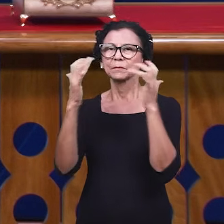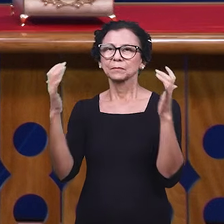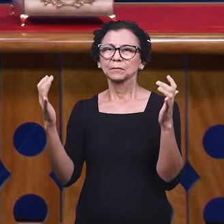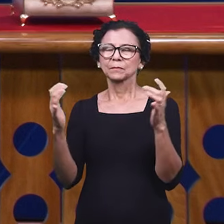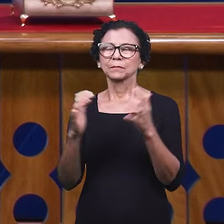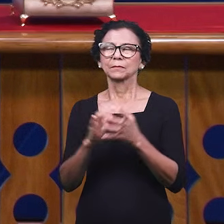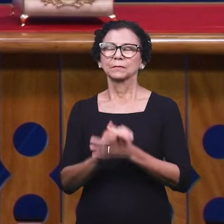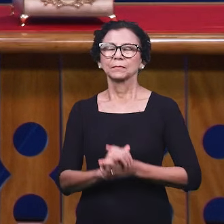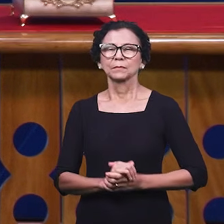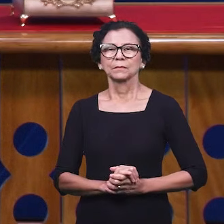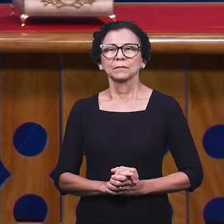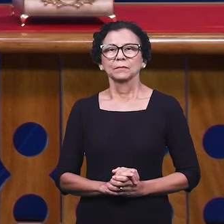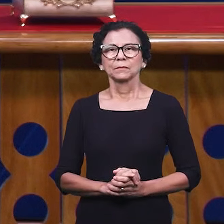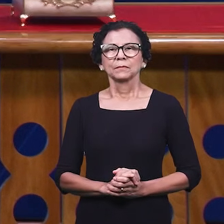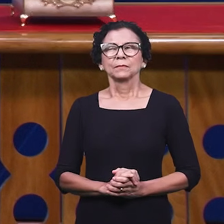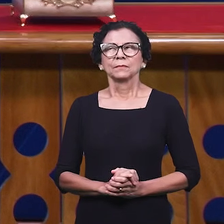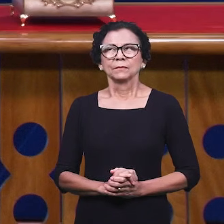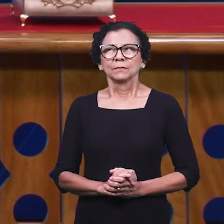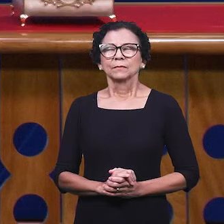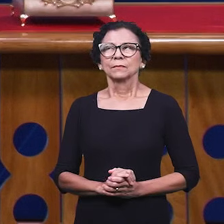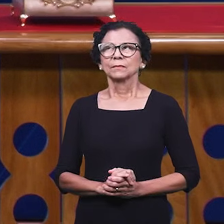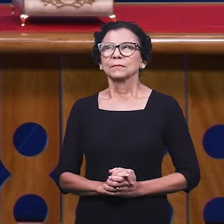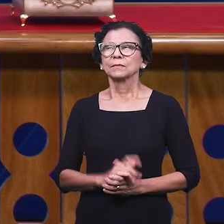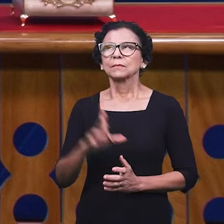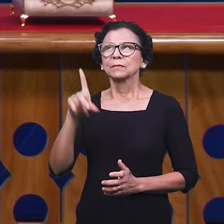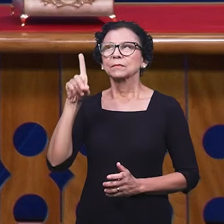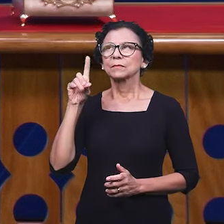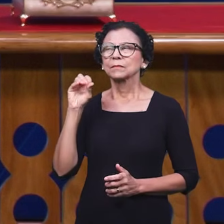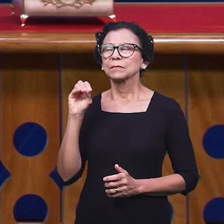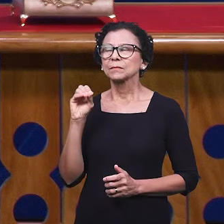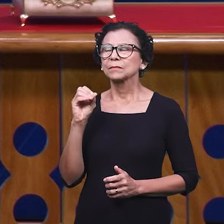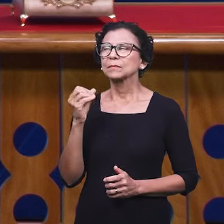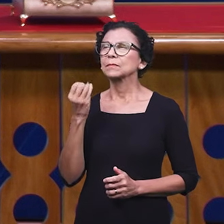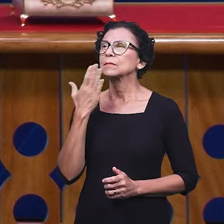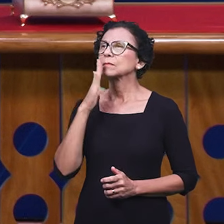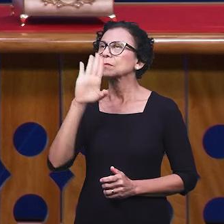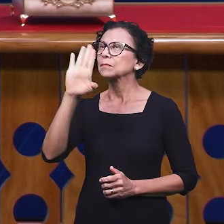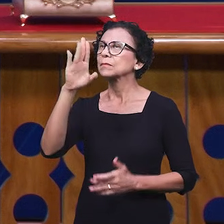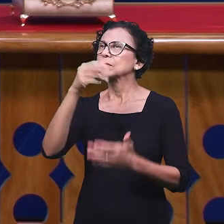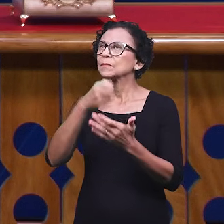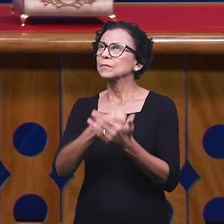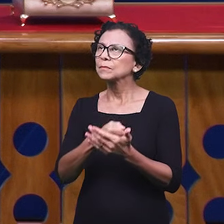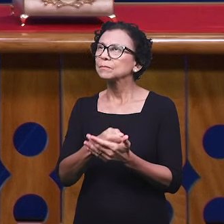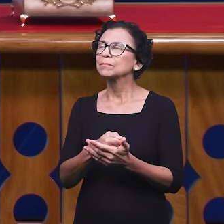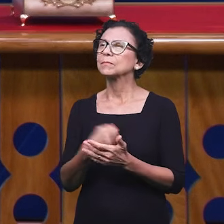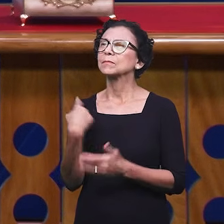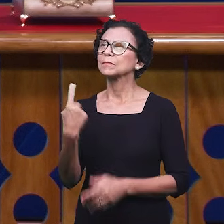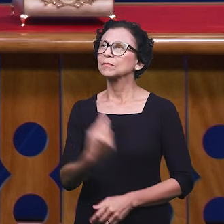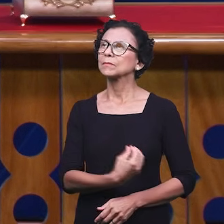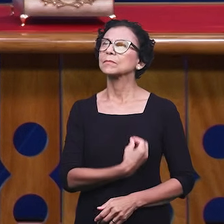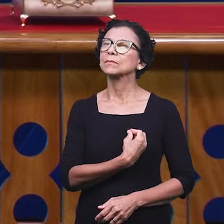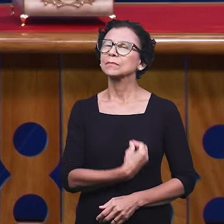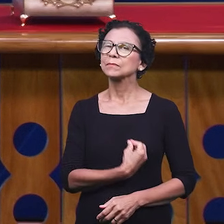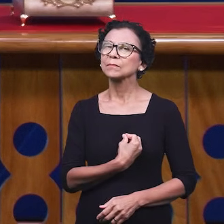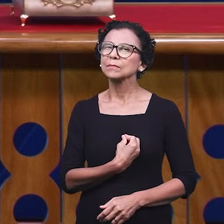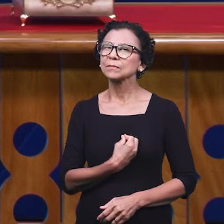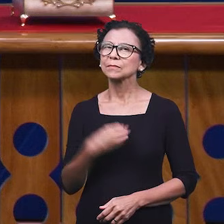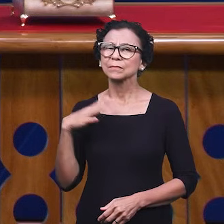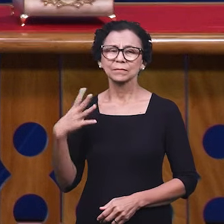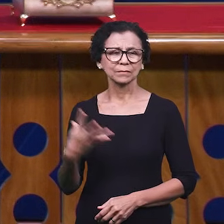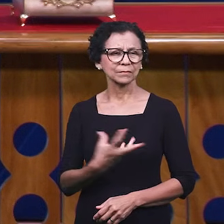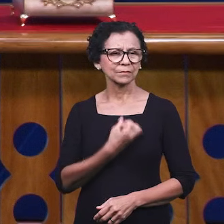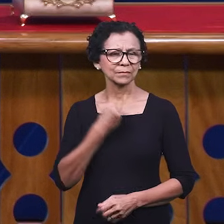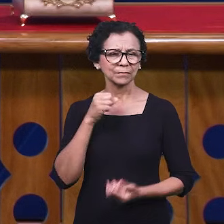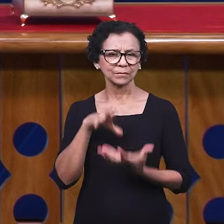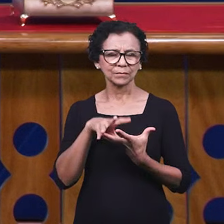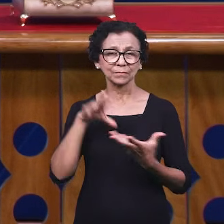porque nós somos frutos da tua boa promessa, do bom conselho do Senhor que encontrou a nossa alma